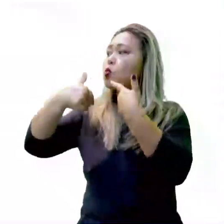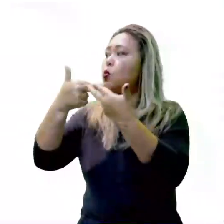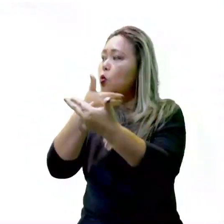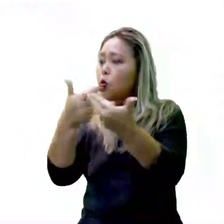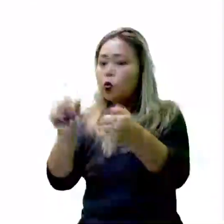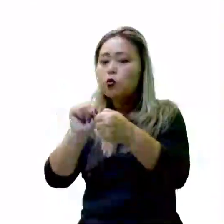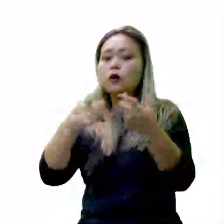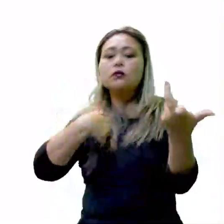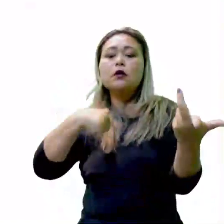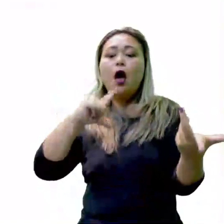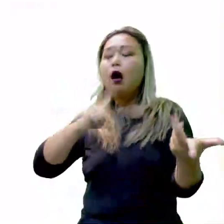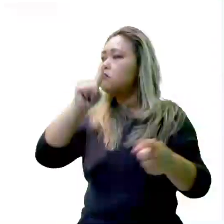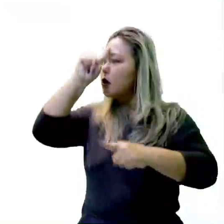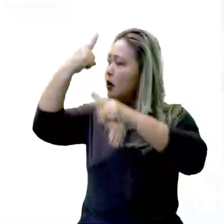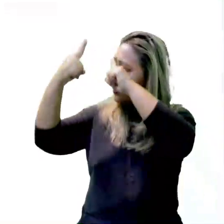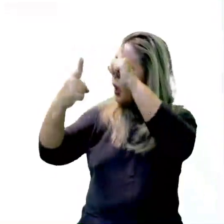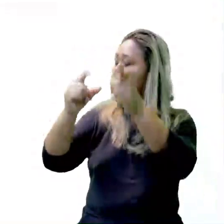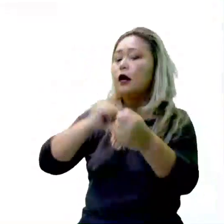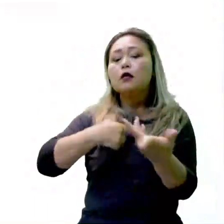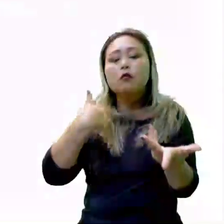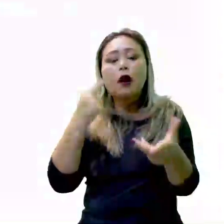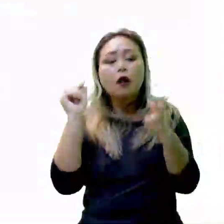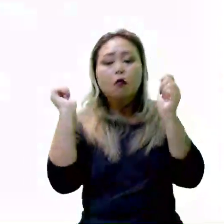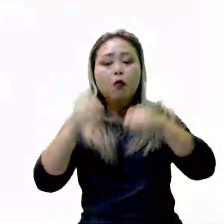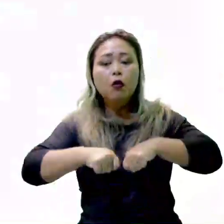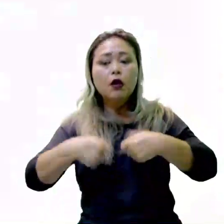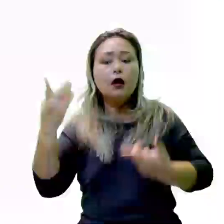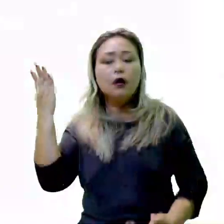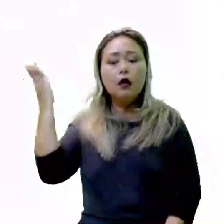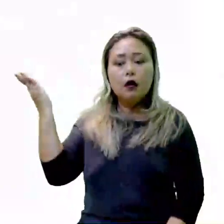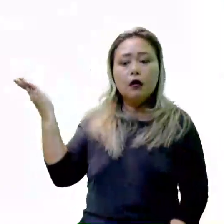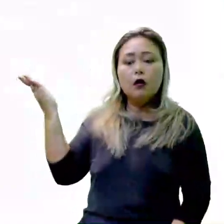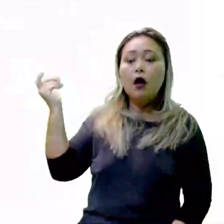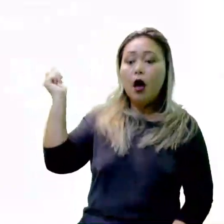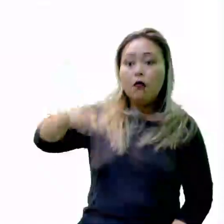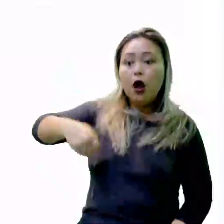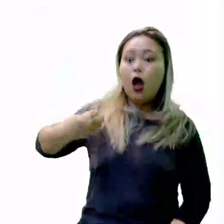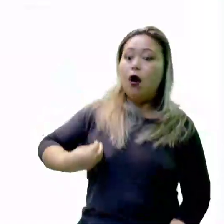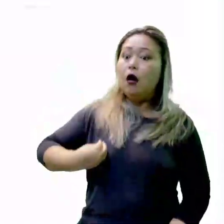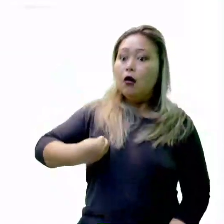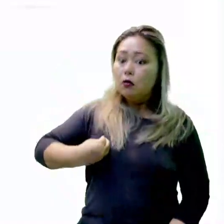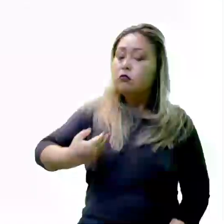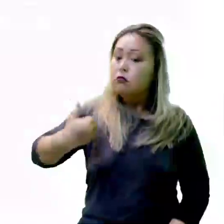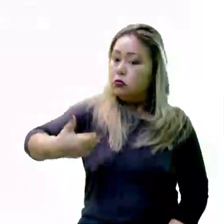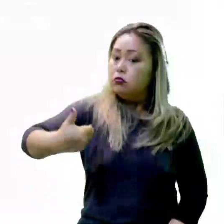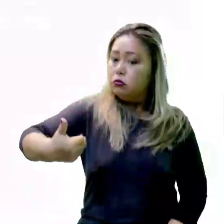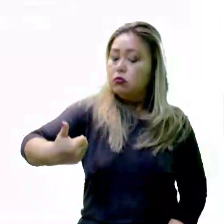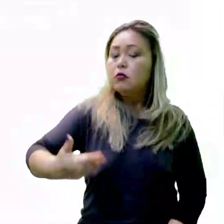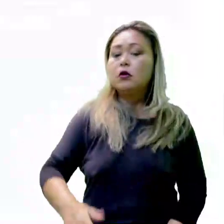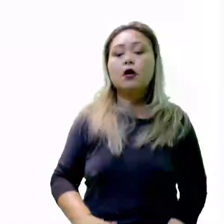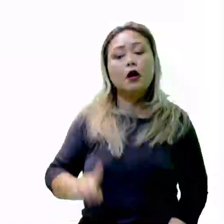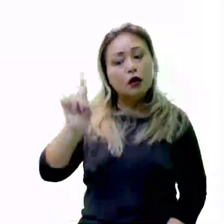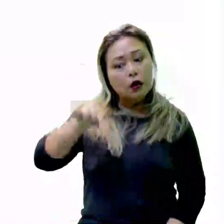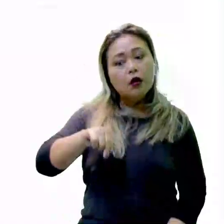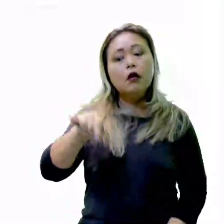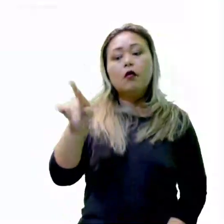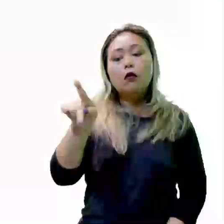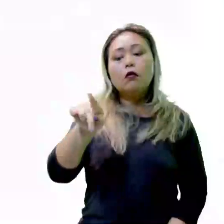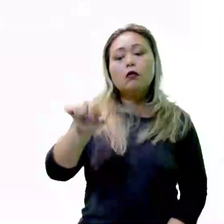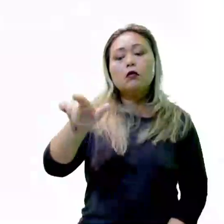que eles criaram para poder sobreviverem, né, professor Alexandre? É